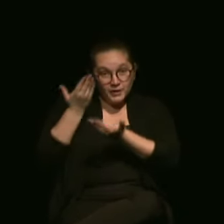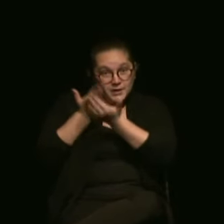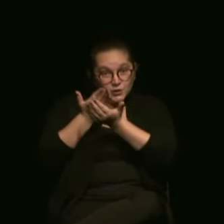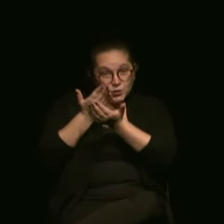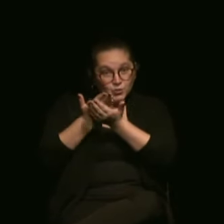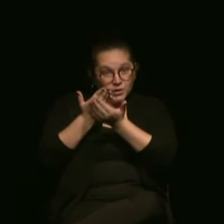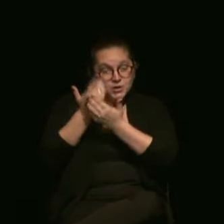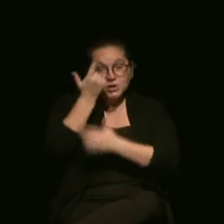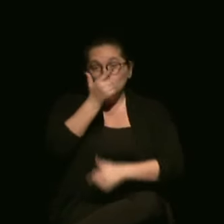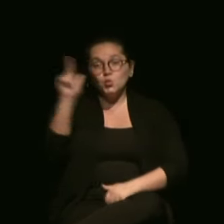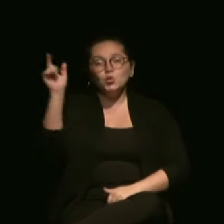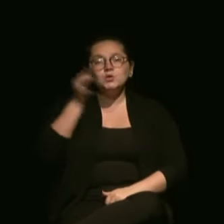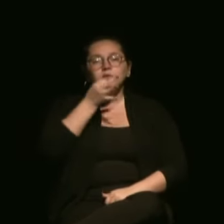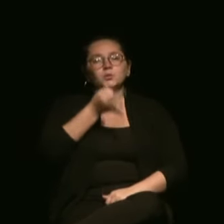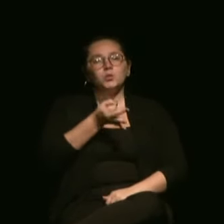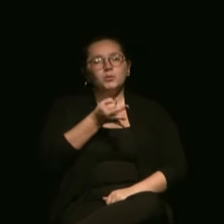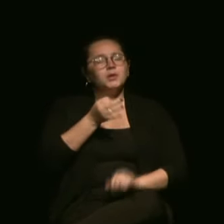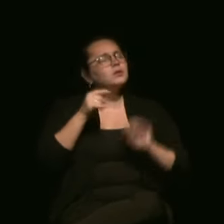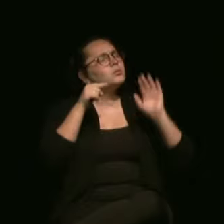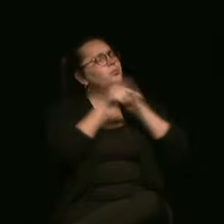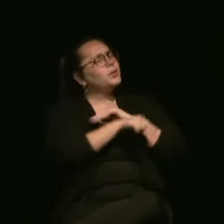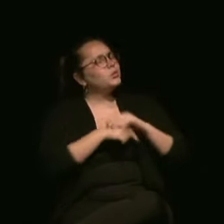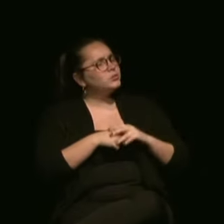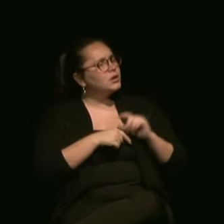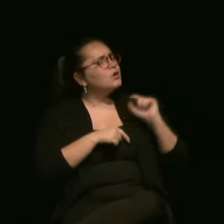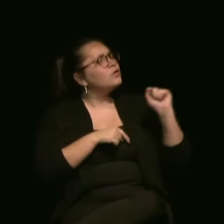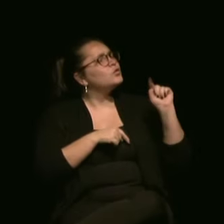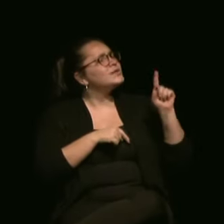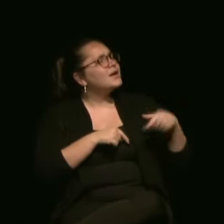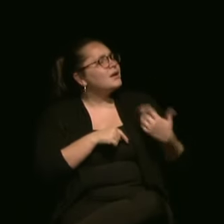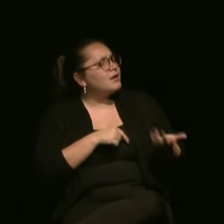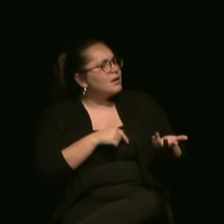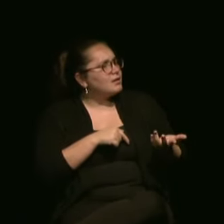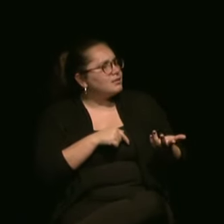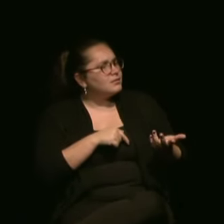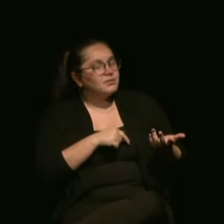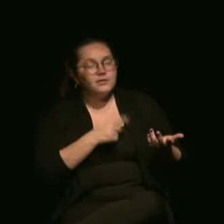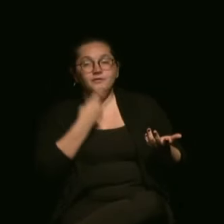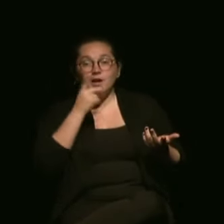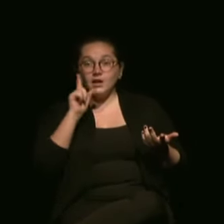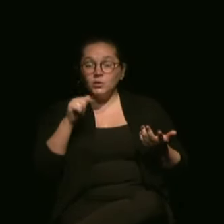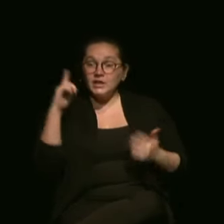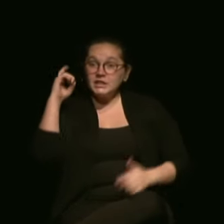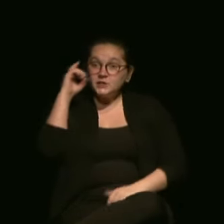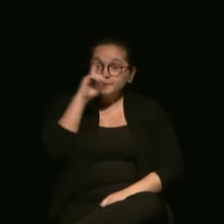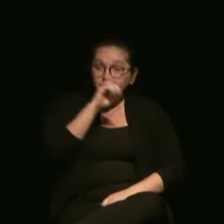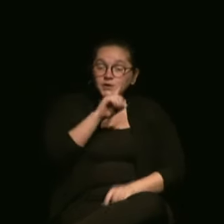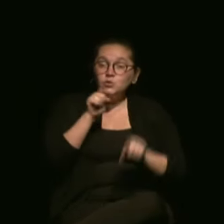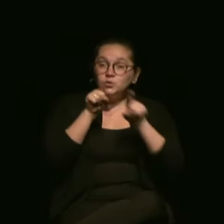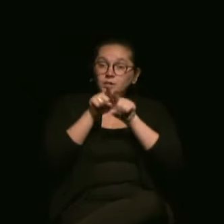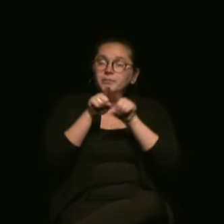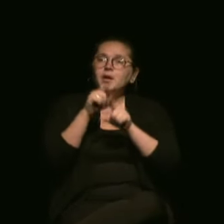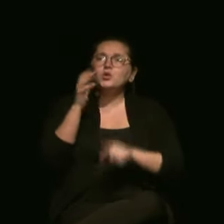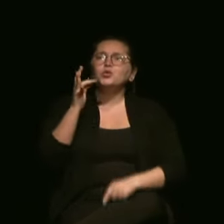último depoimento, perguntando a Coutinho: o senhor é quem? Afirmando que é muito difícil pensar no que vai ser na vida